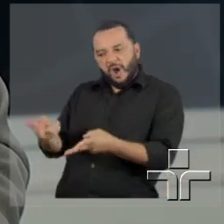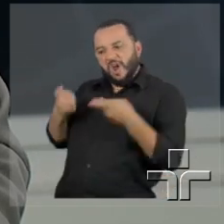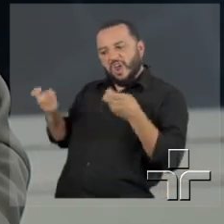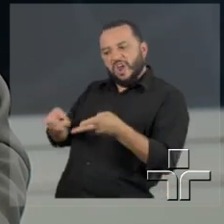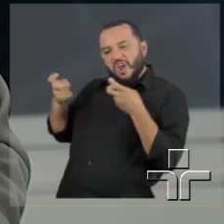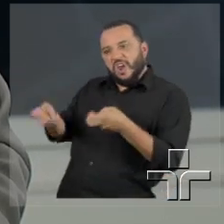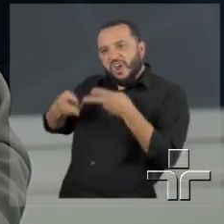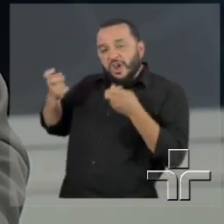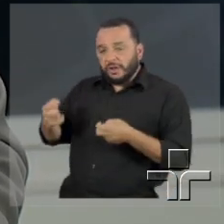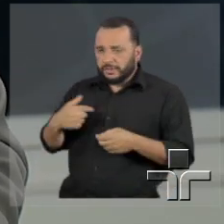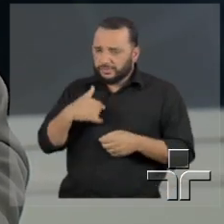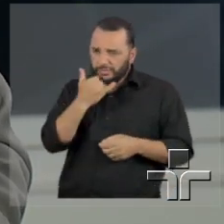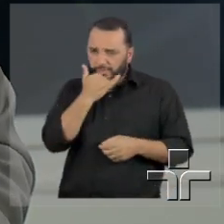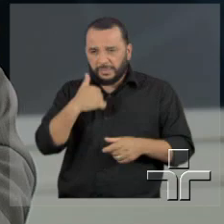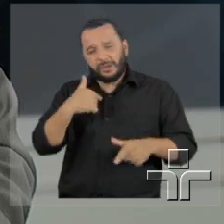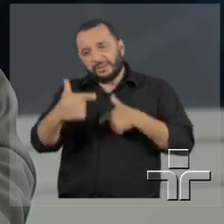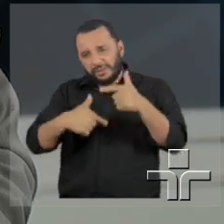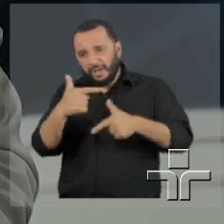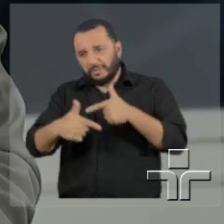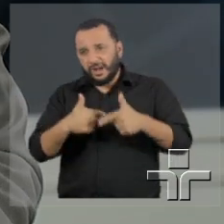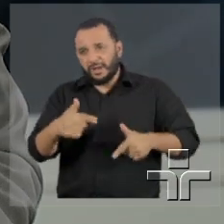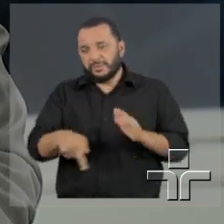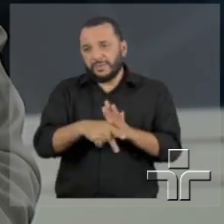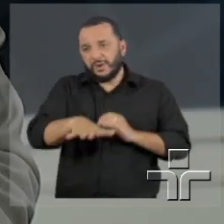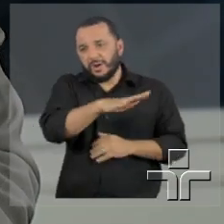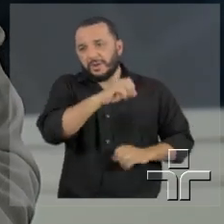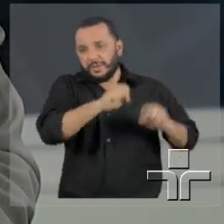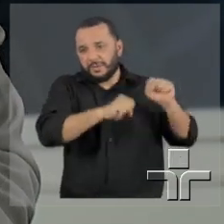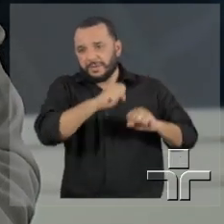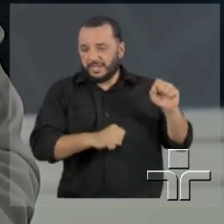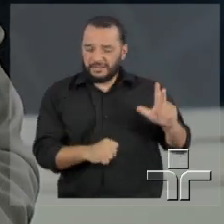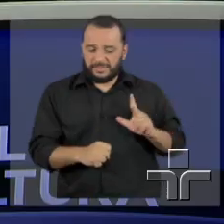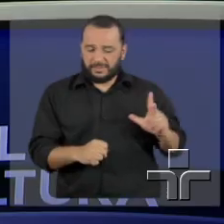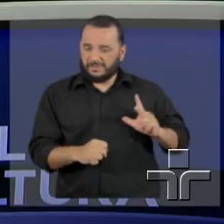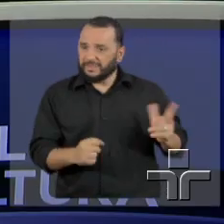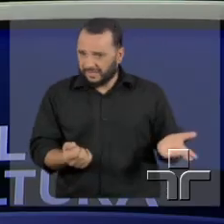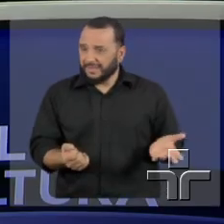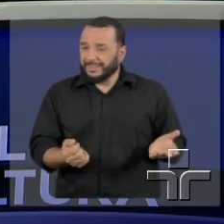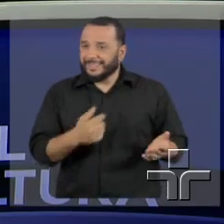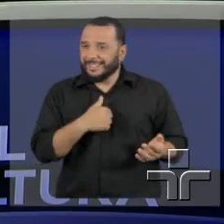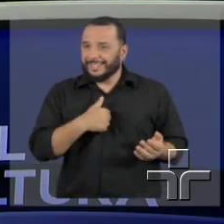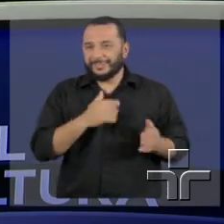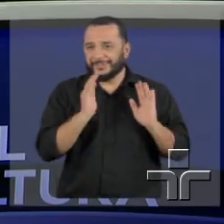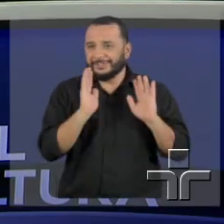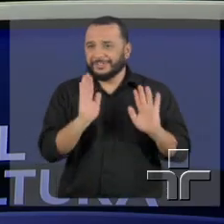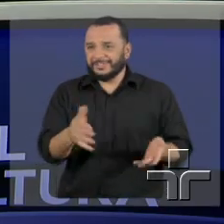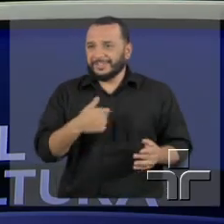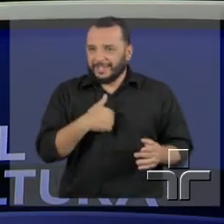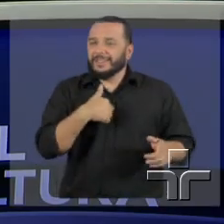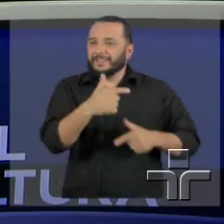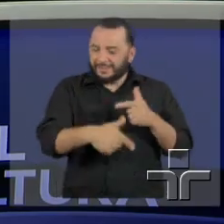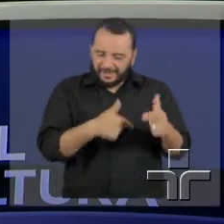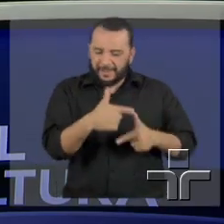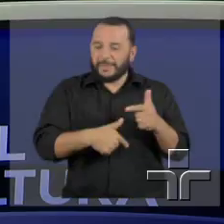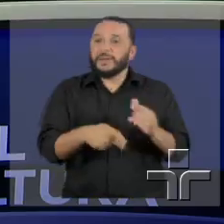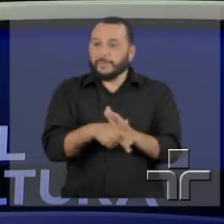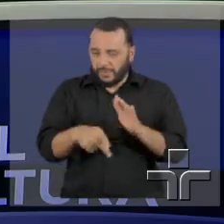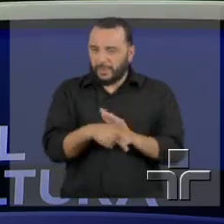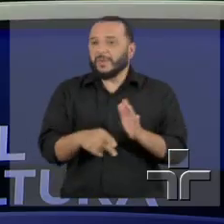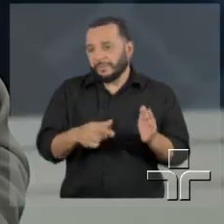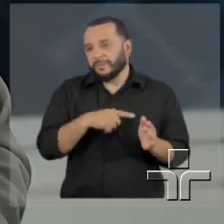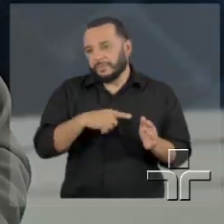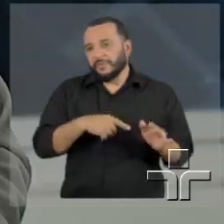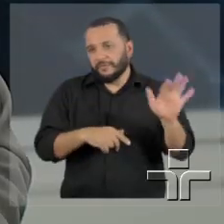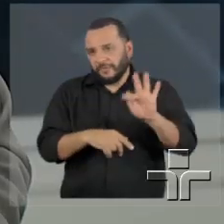né? Estive toda a minha vida na escola pública, desde os 7 anos de idade até a universidade pública, e hoje eu trabalho